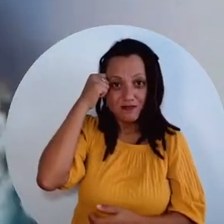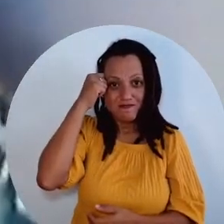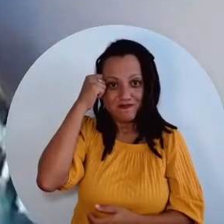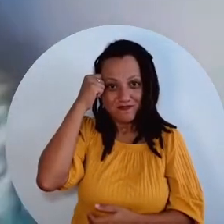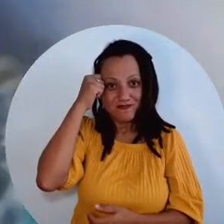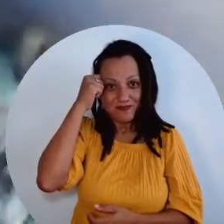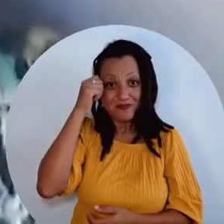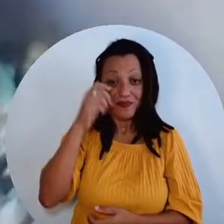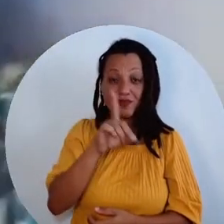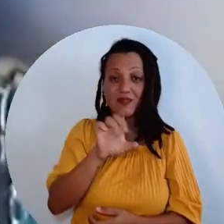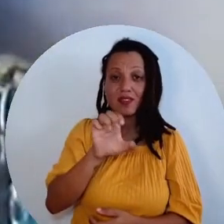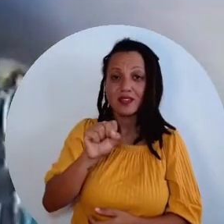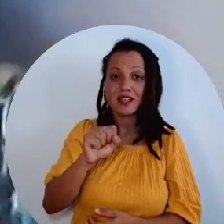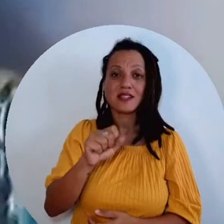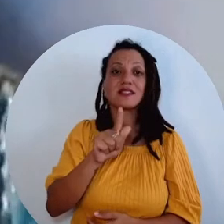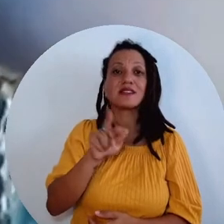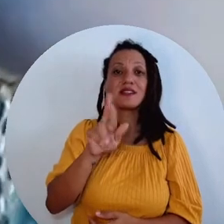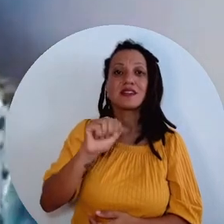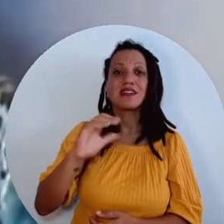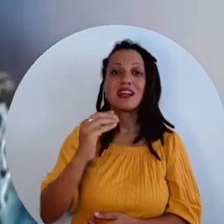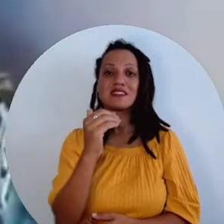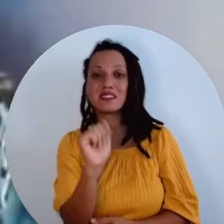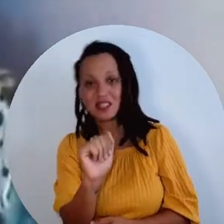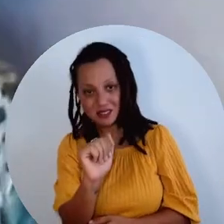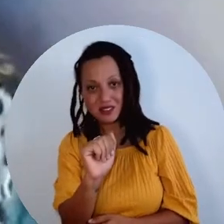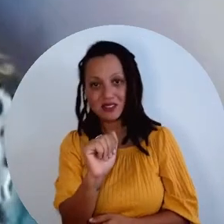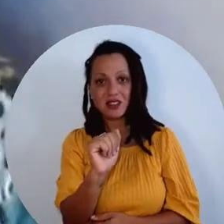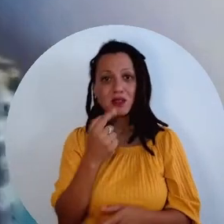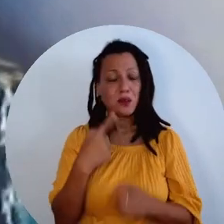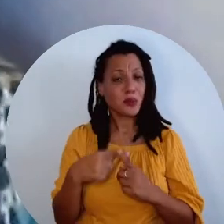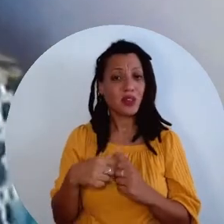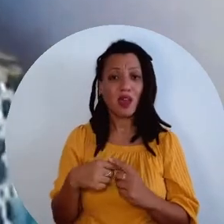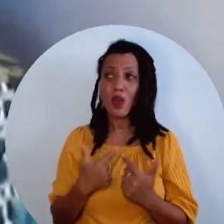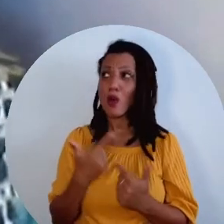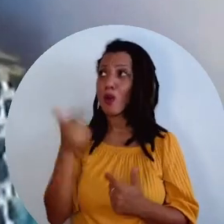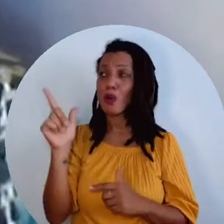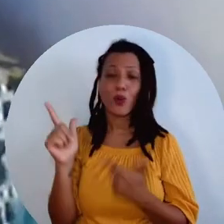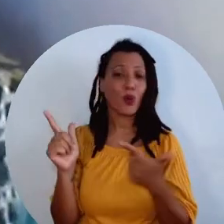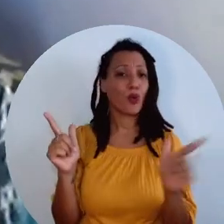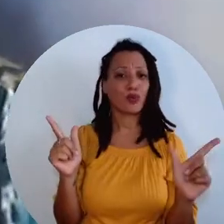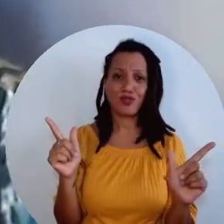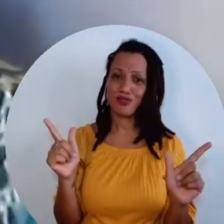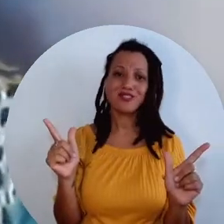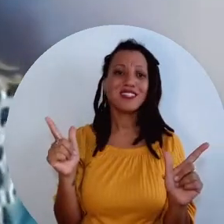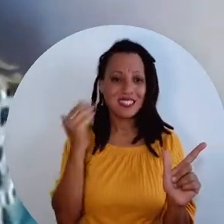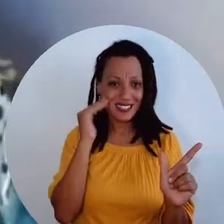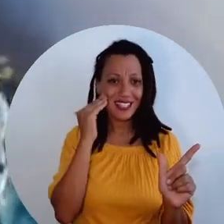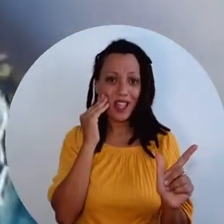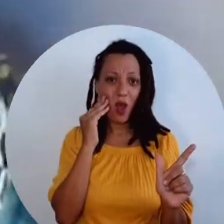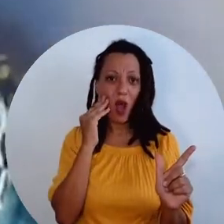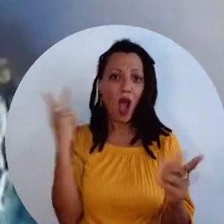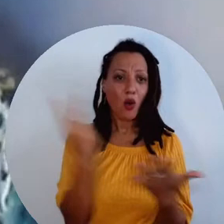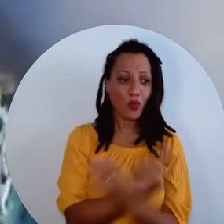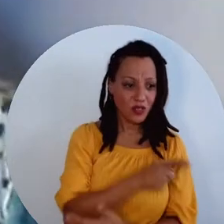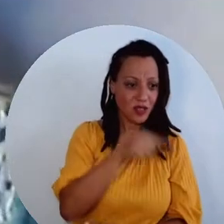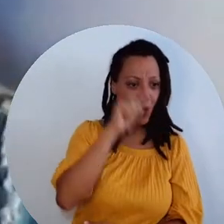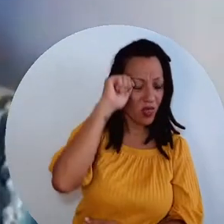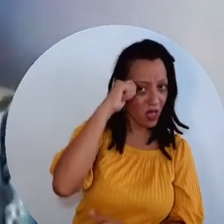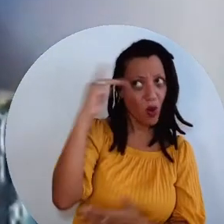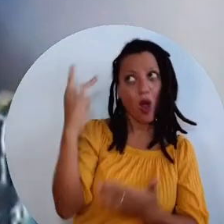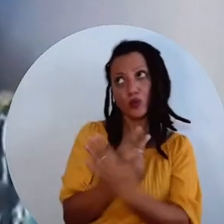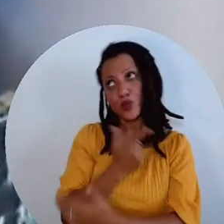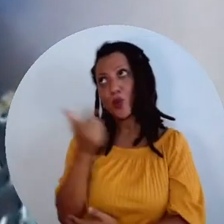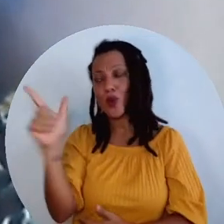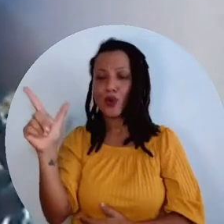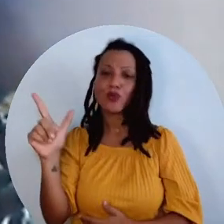que já pertence a um outro holocausto também relevante e que a gente não tem um interesse em disputar, não é